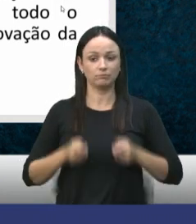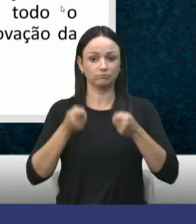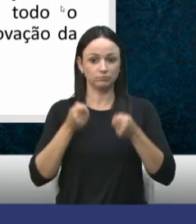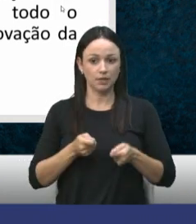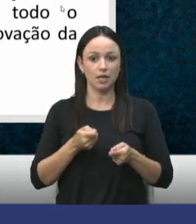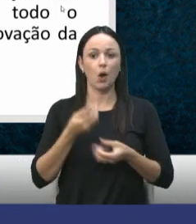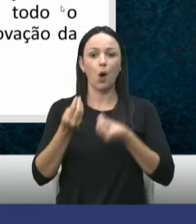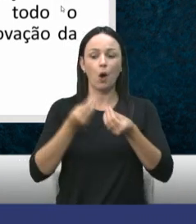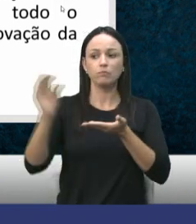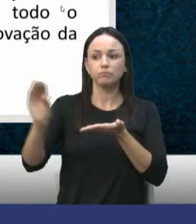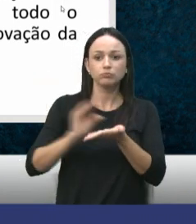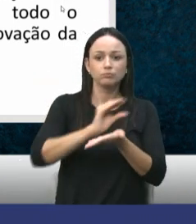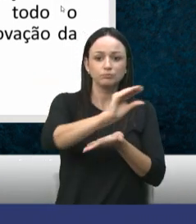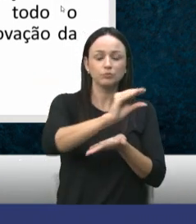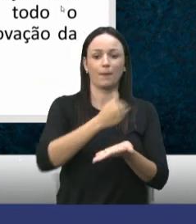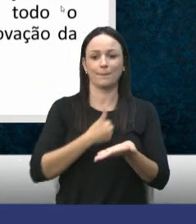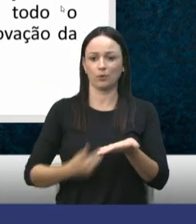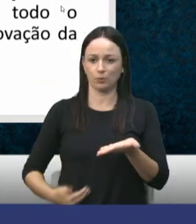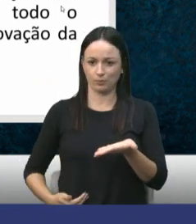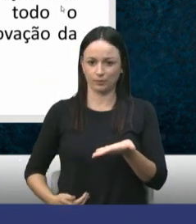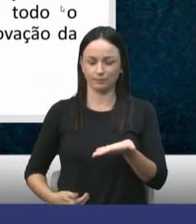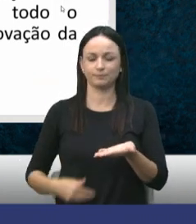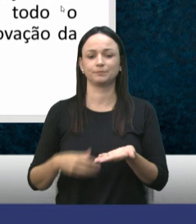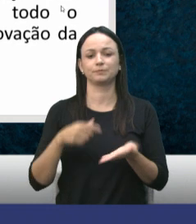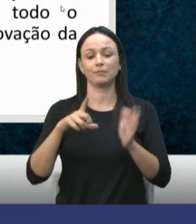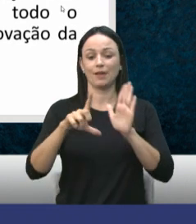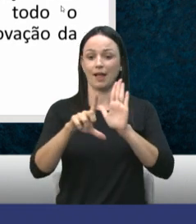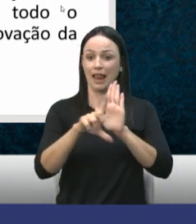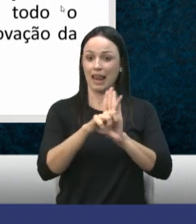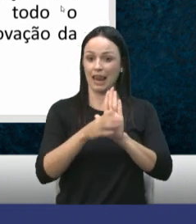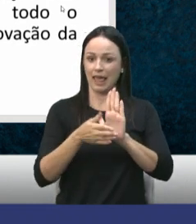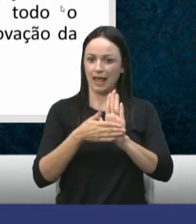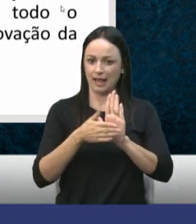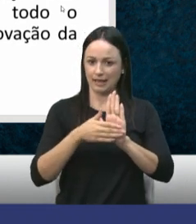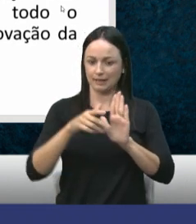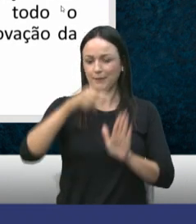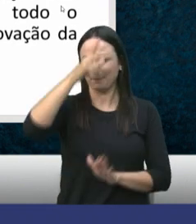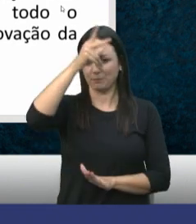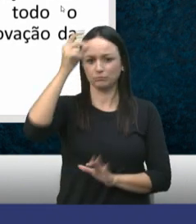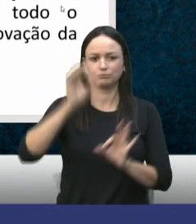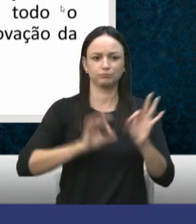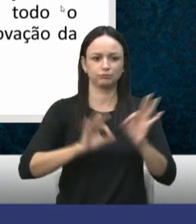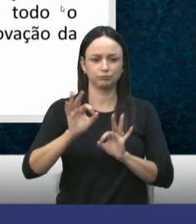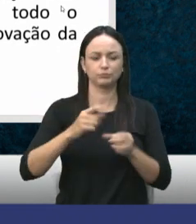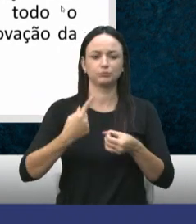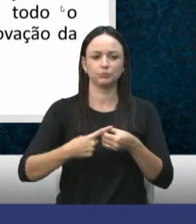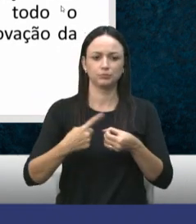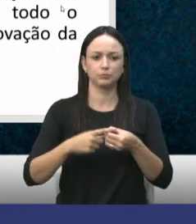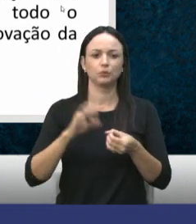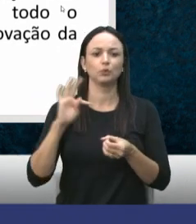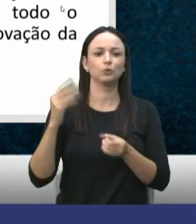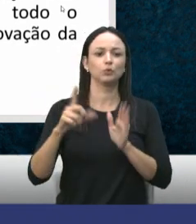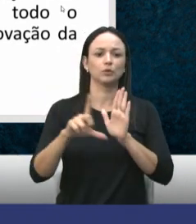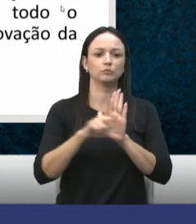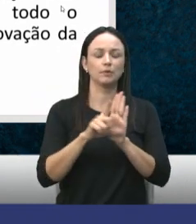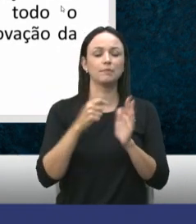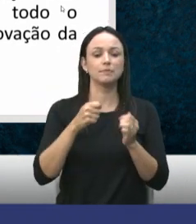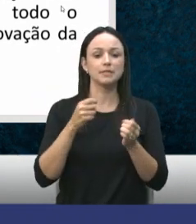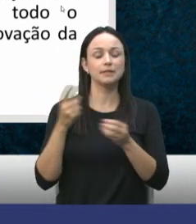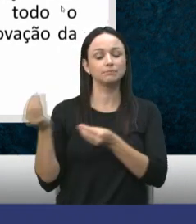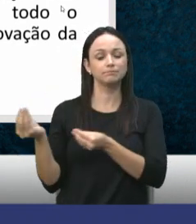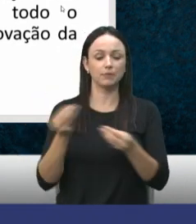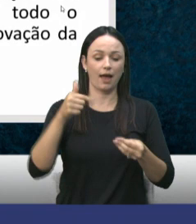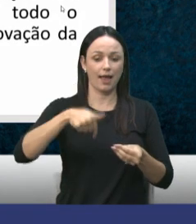públicos. Como se tratam de leis municipais, todo o planejamento orçamentário deve ser encaminhado para aprovação na